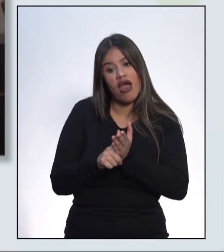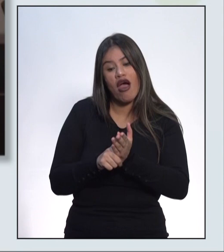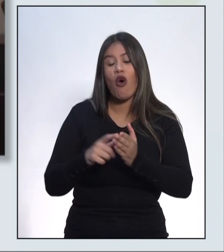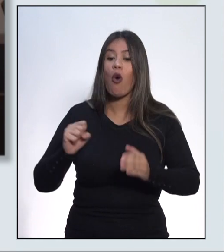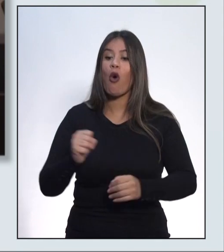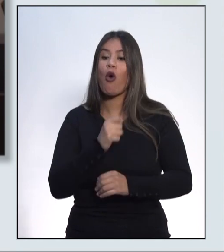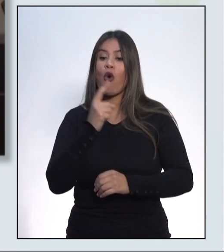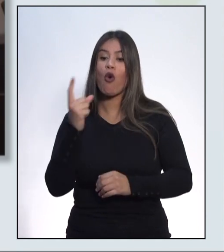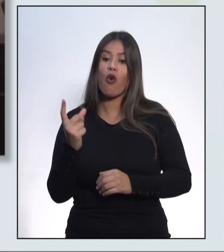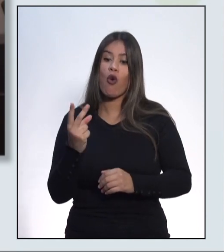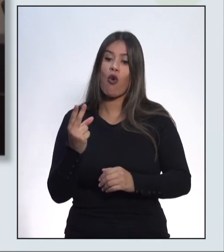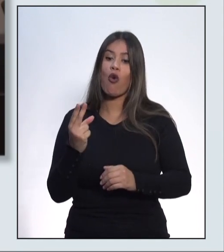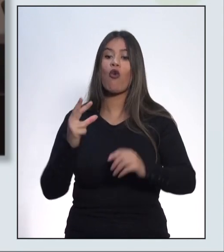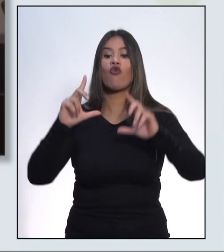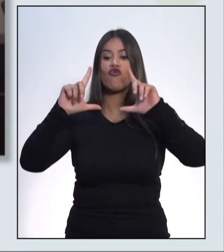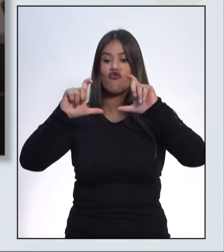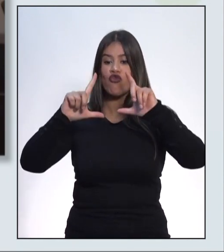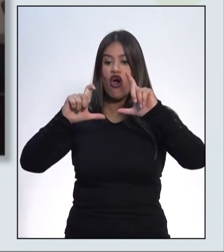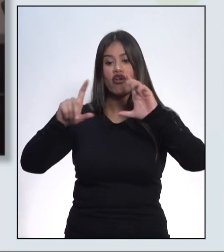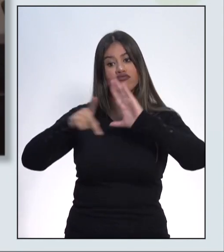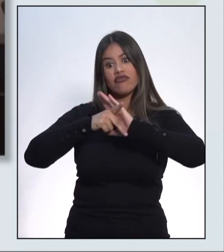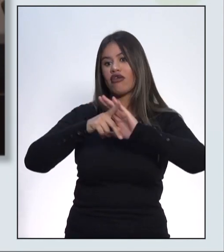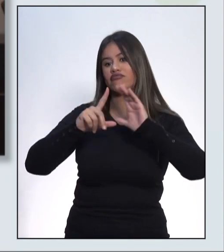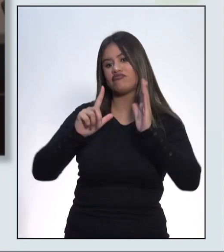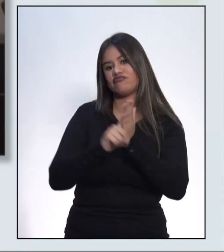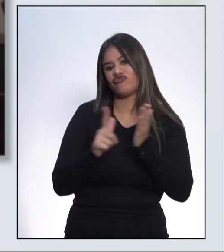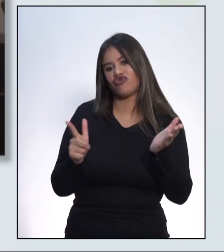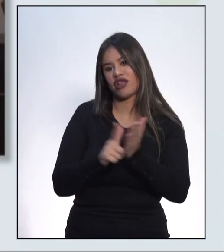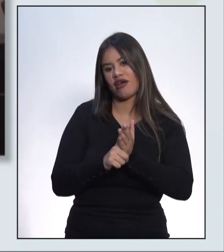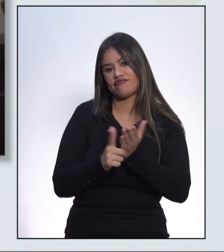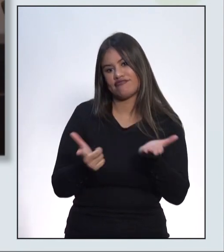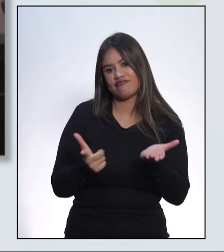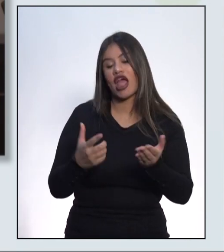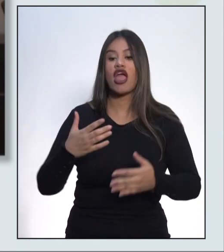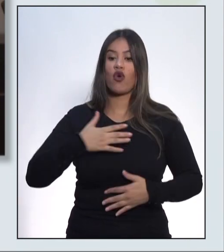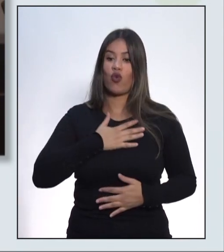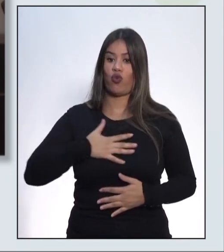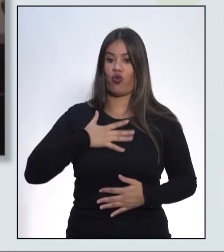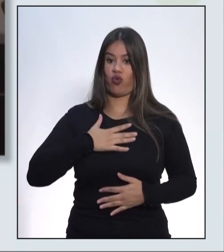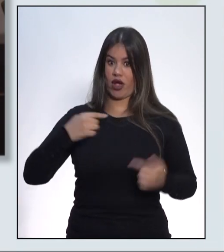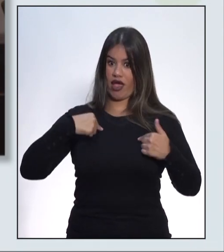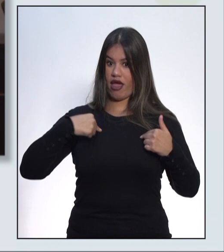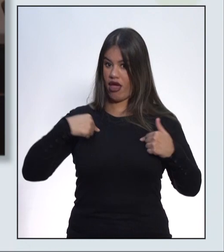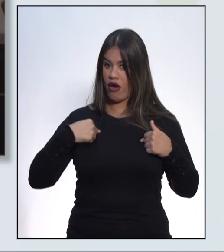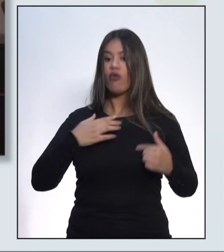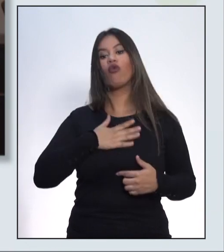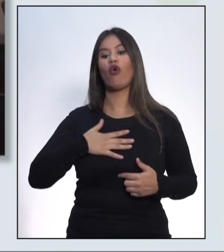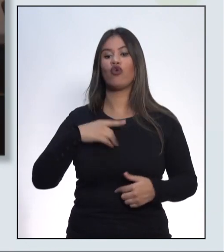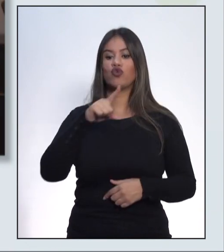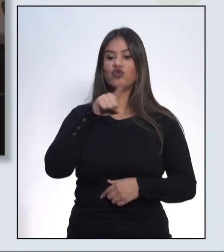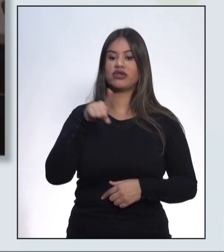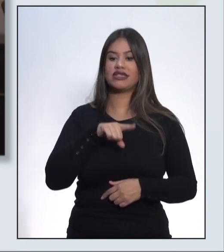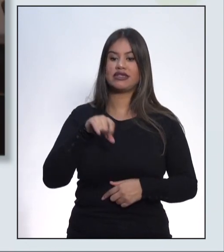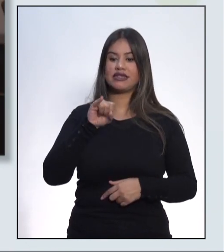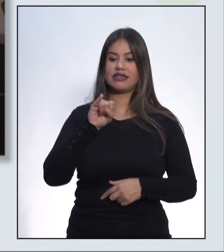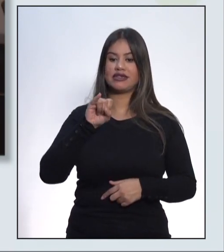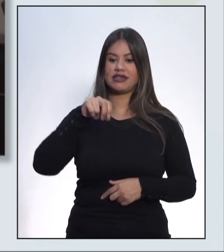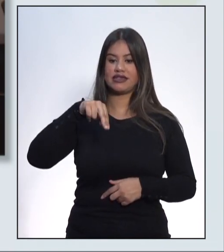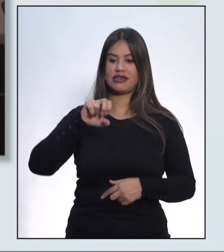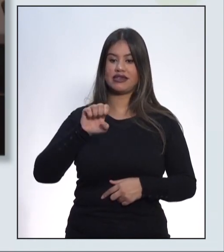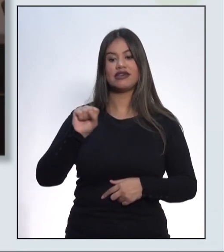jornalística. Eu, por exemplo, eu gosto bastante de zines, então eu vou escolher esse formato. Mas agora a gente chegou num